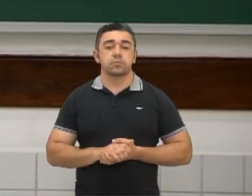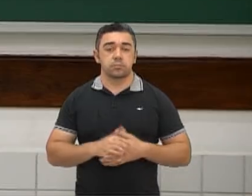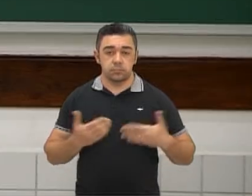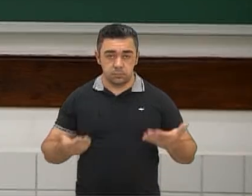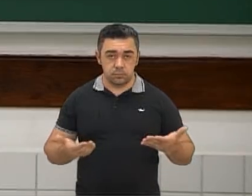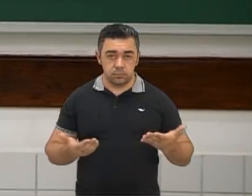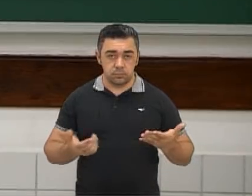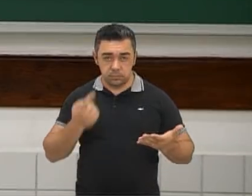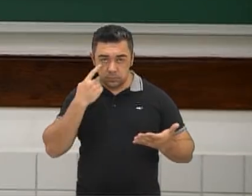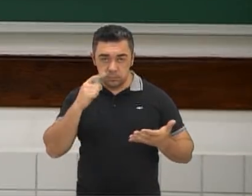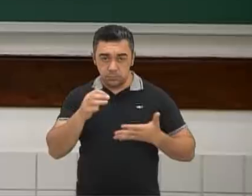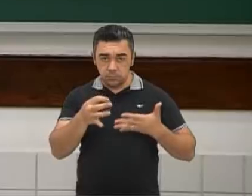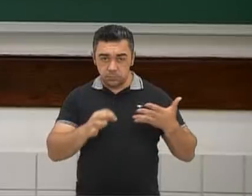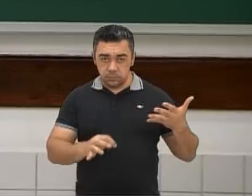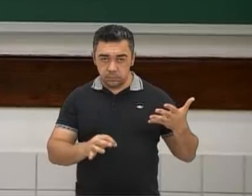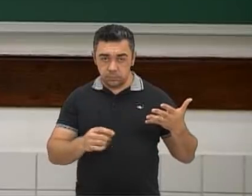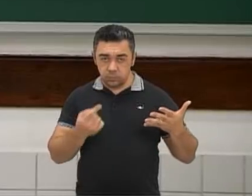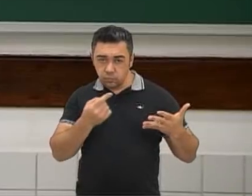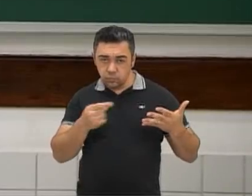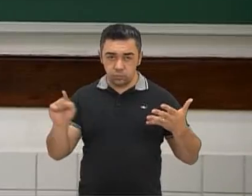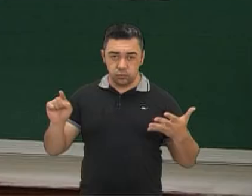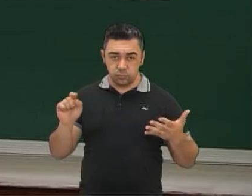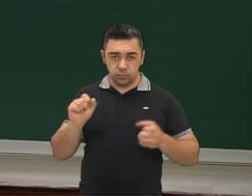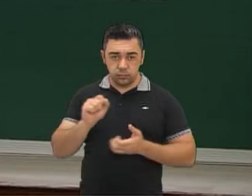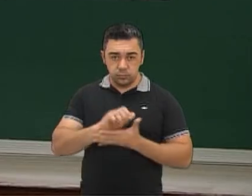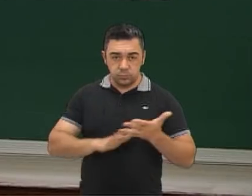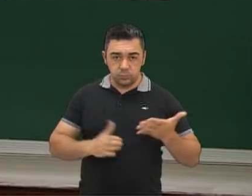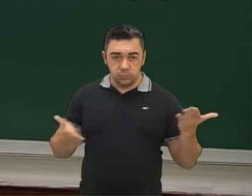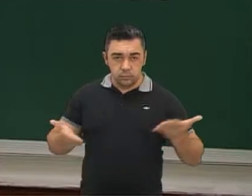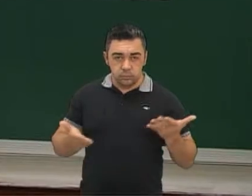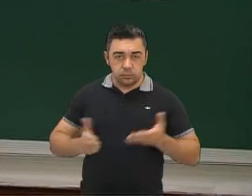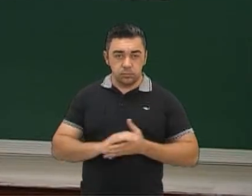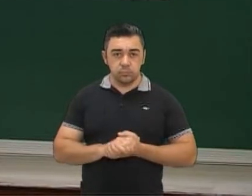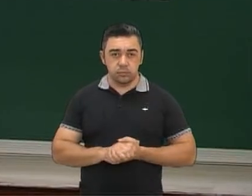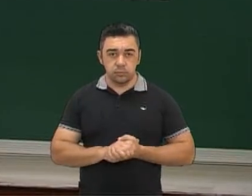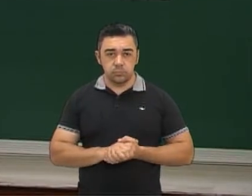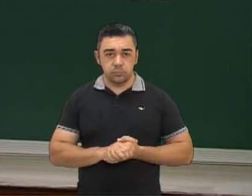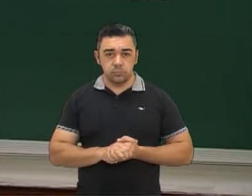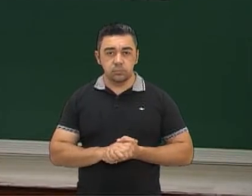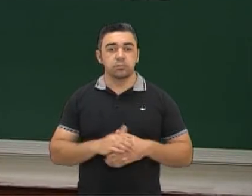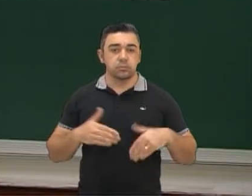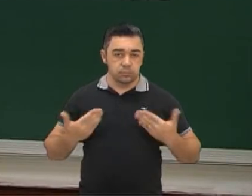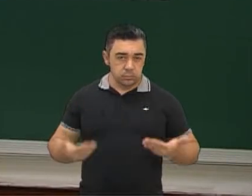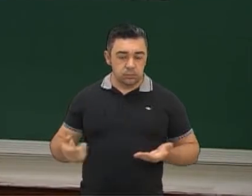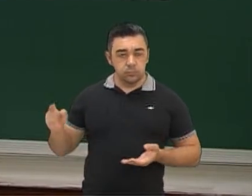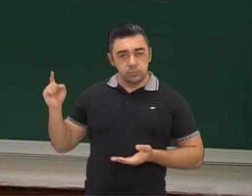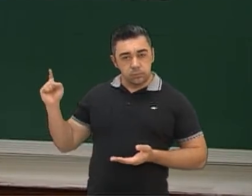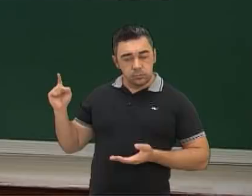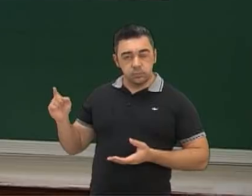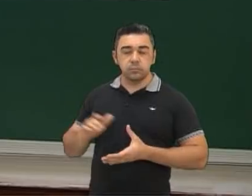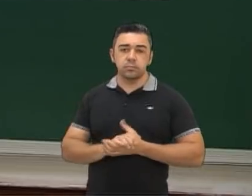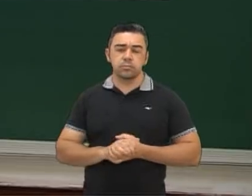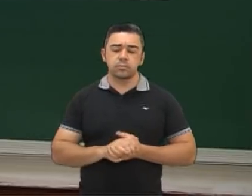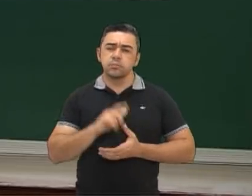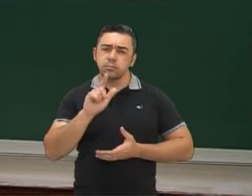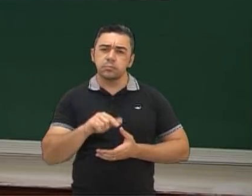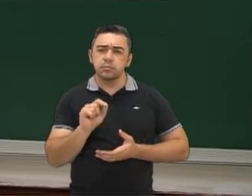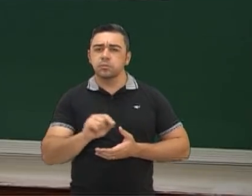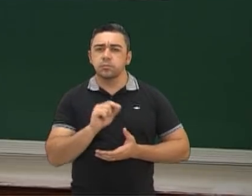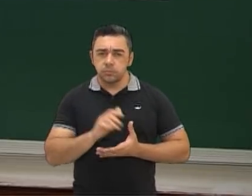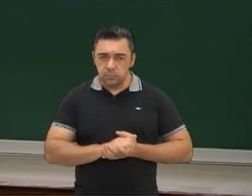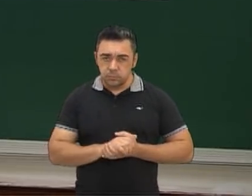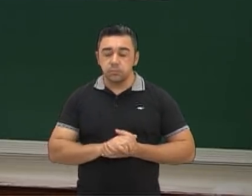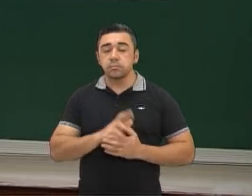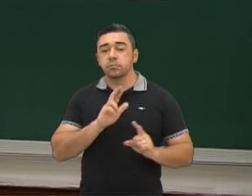Vamos lá corrigir esse nosso último exercício da nossa aula de hoje? Então, essa formação é